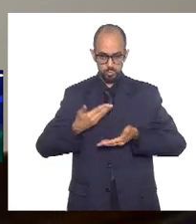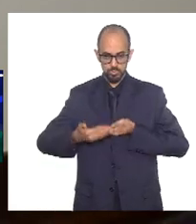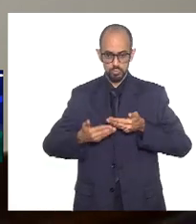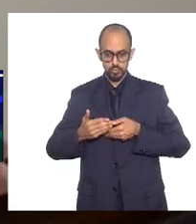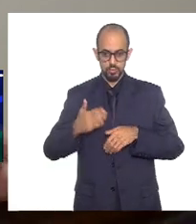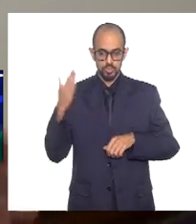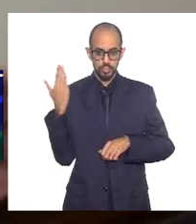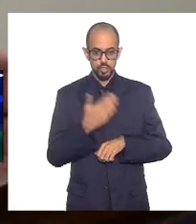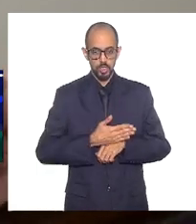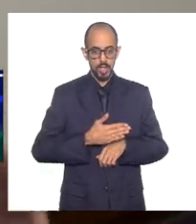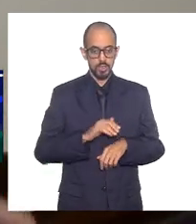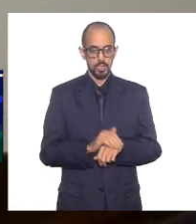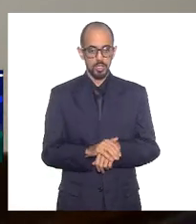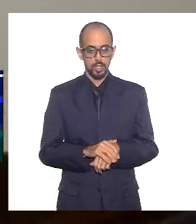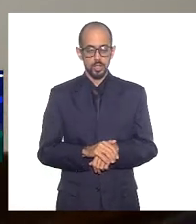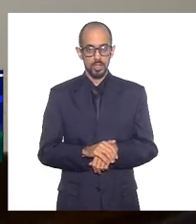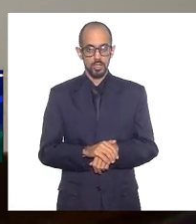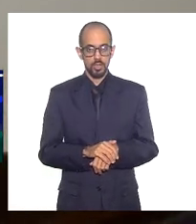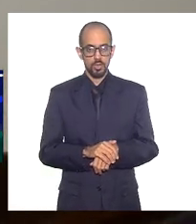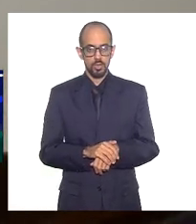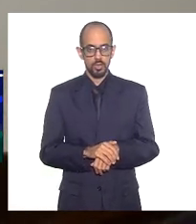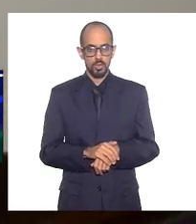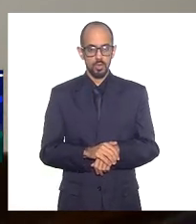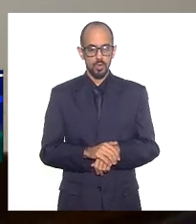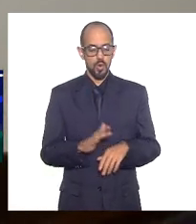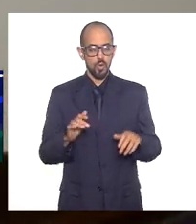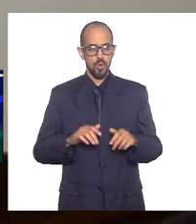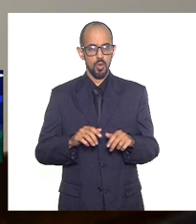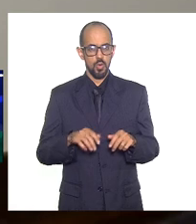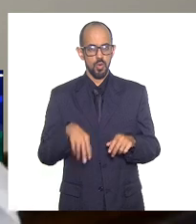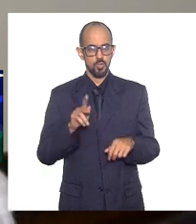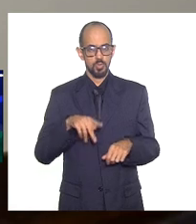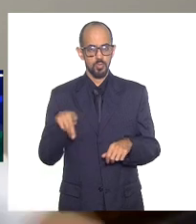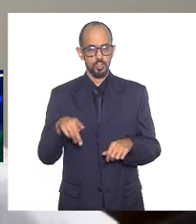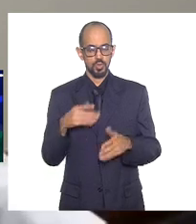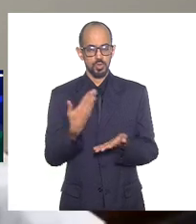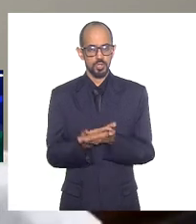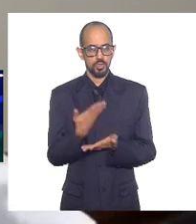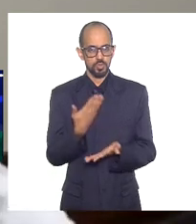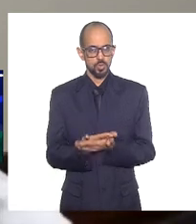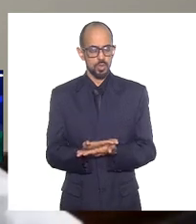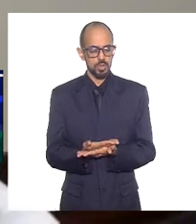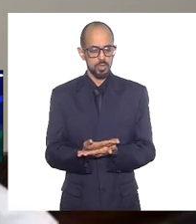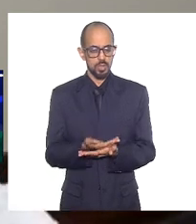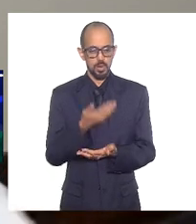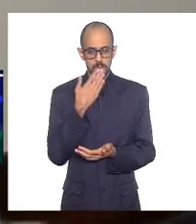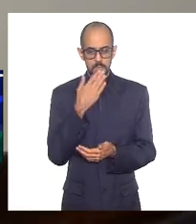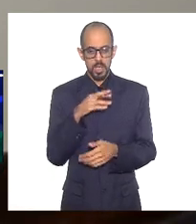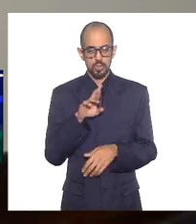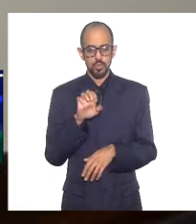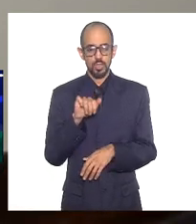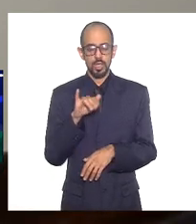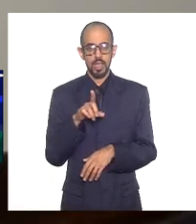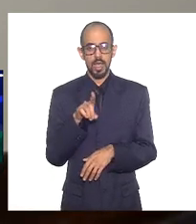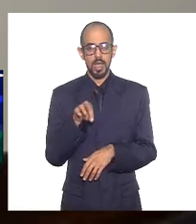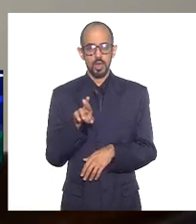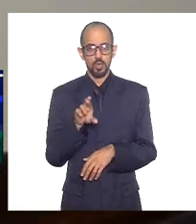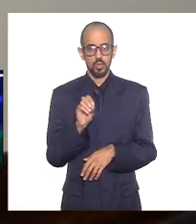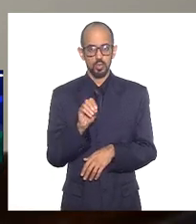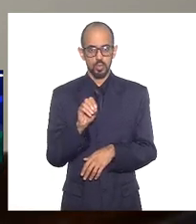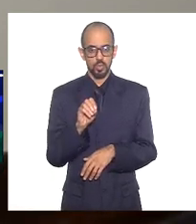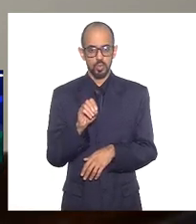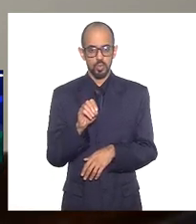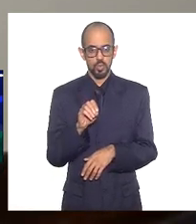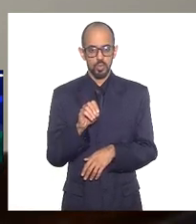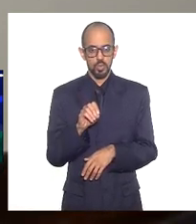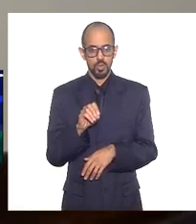direta com o corpo docente das escolas. Eu faço um apelo ao professor Ricardo Tonassi, professor